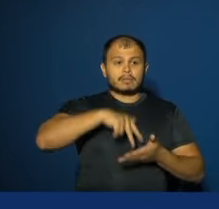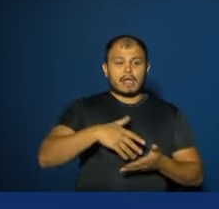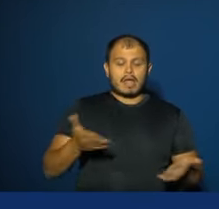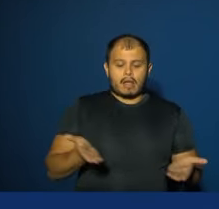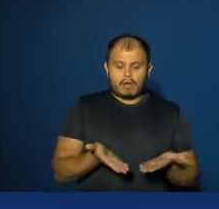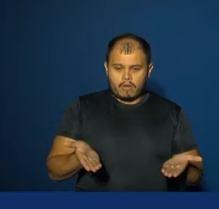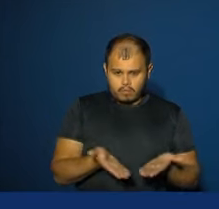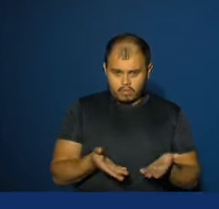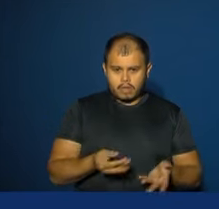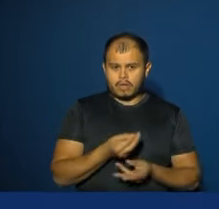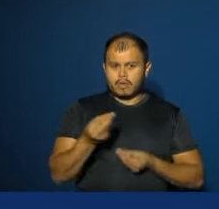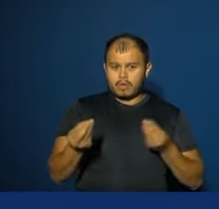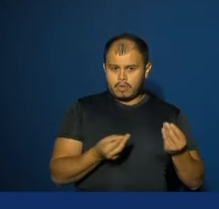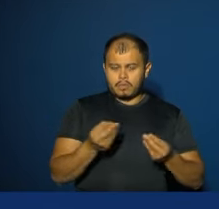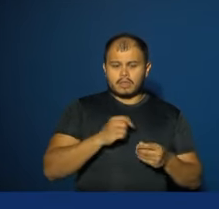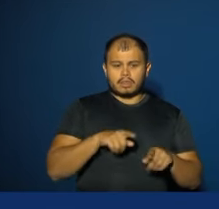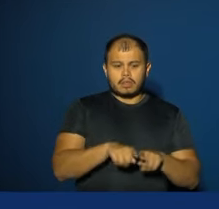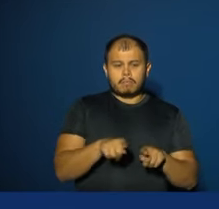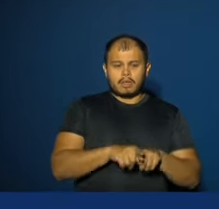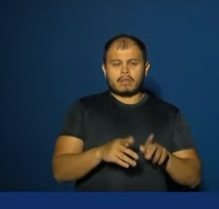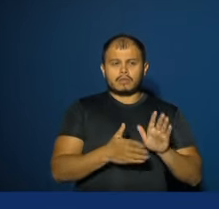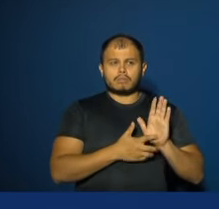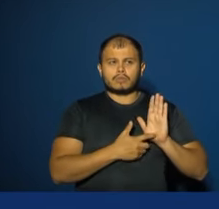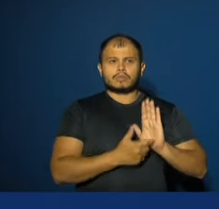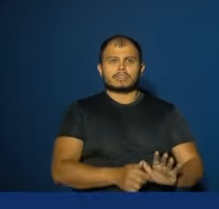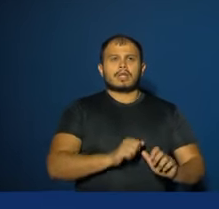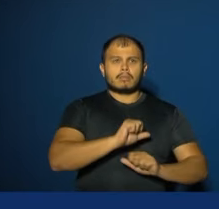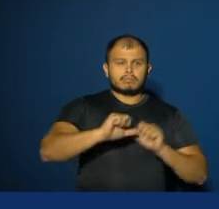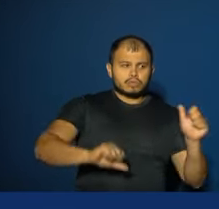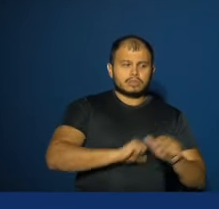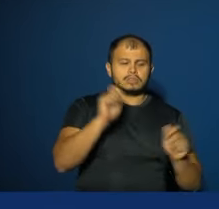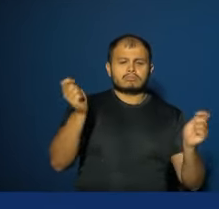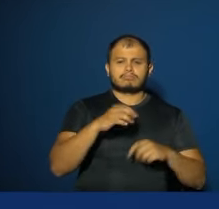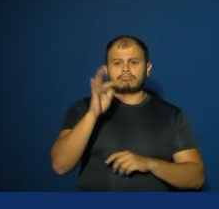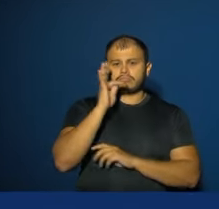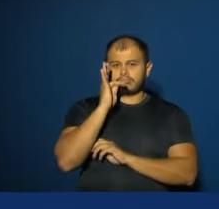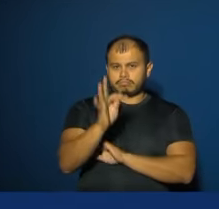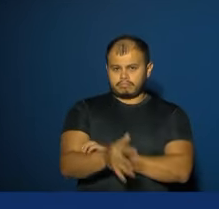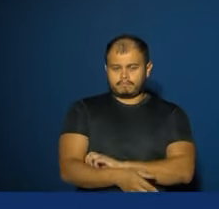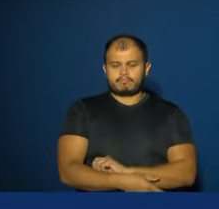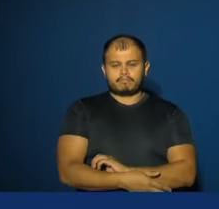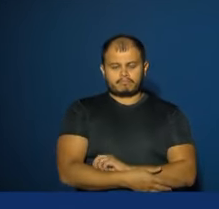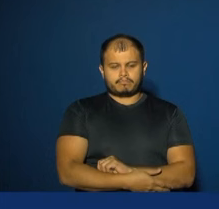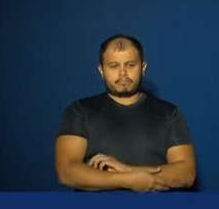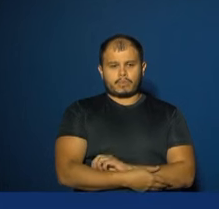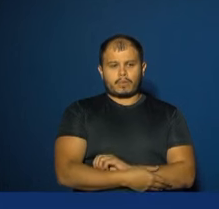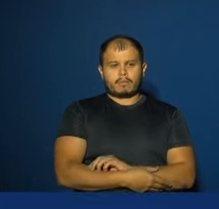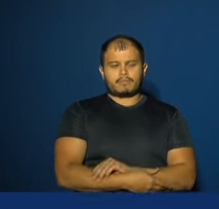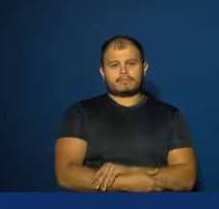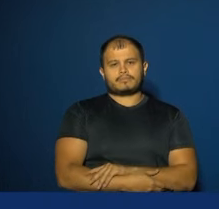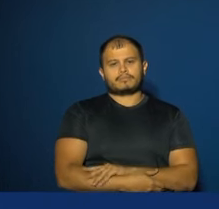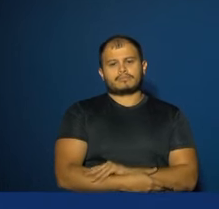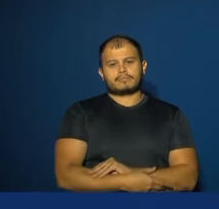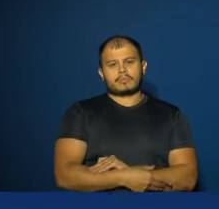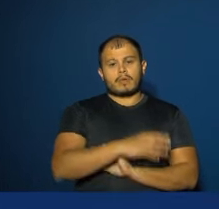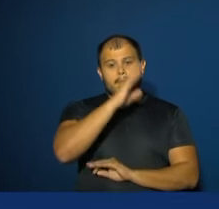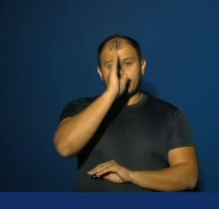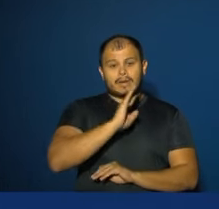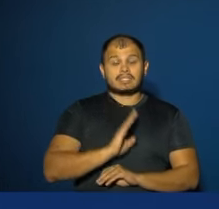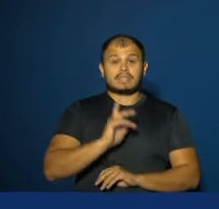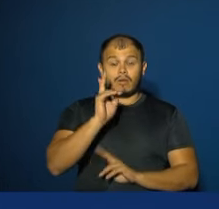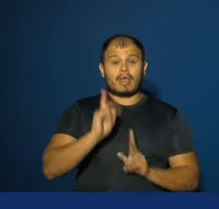e sinalizar as mudanças que teremos que fazer para o futuro. O Brasil, ele é um país